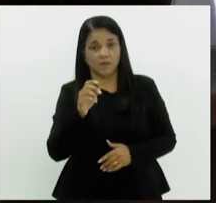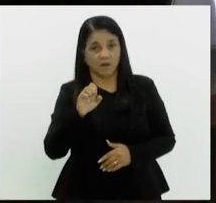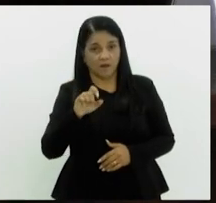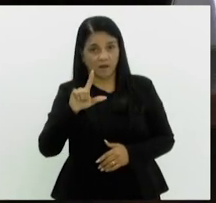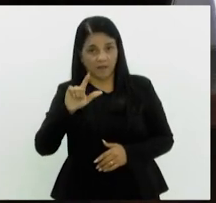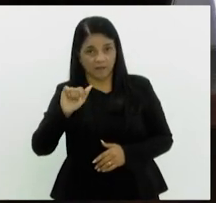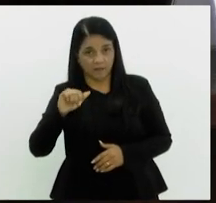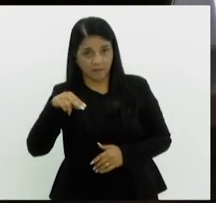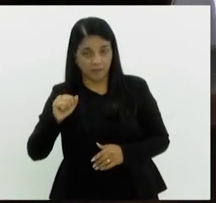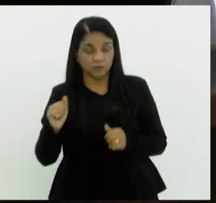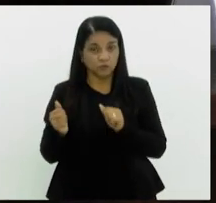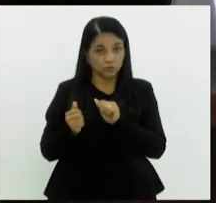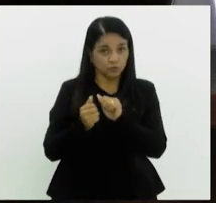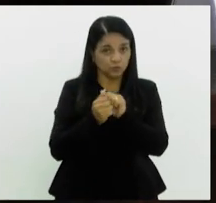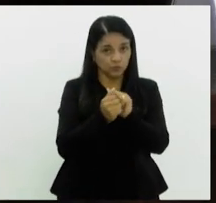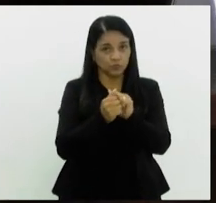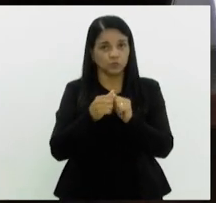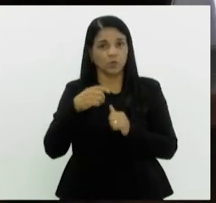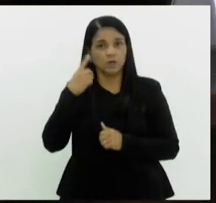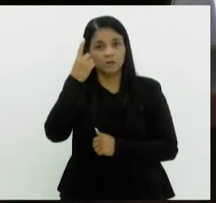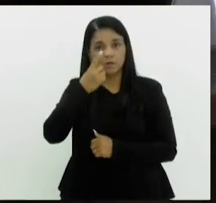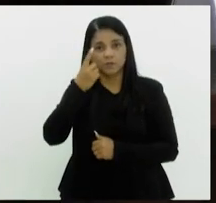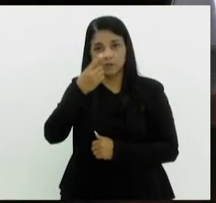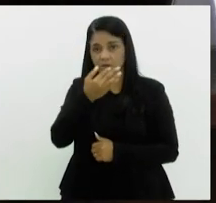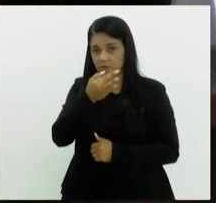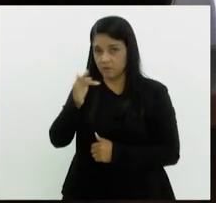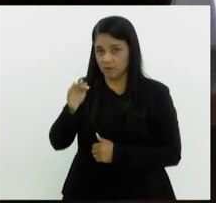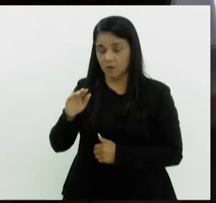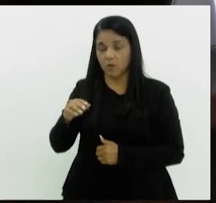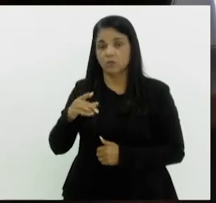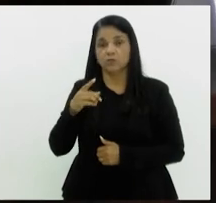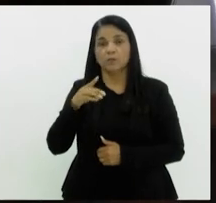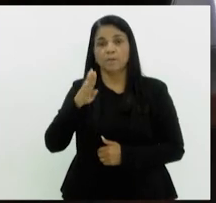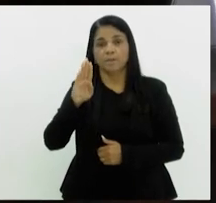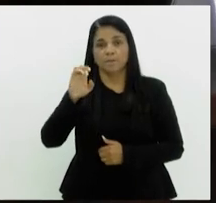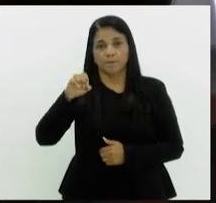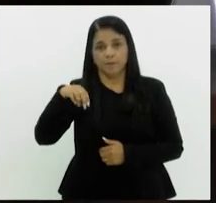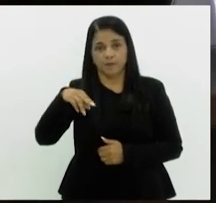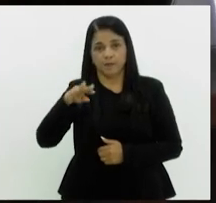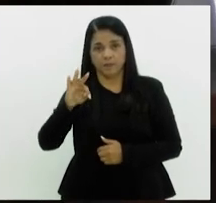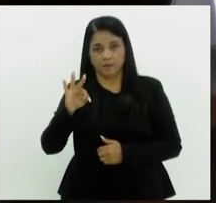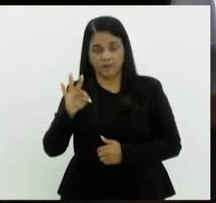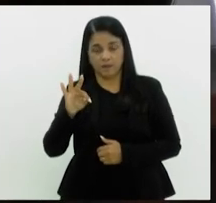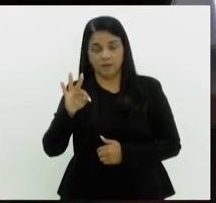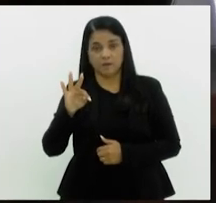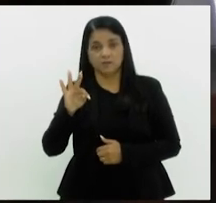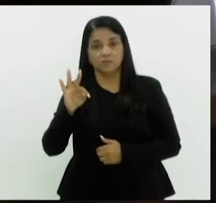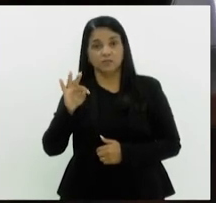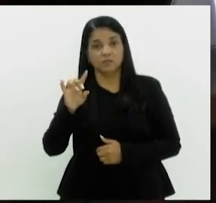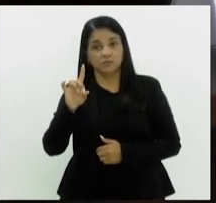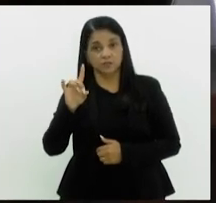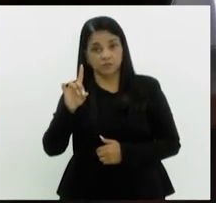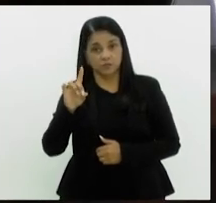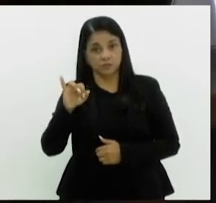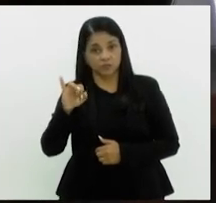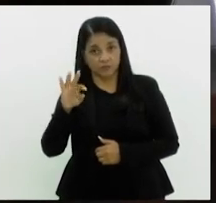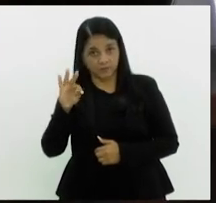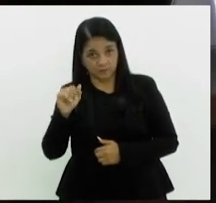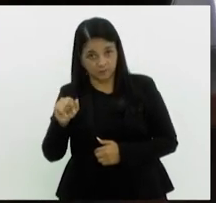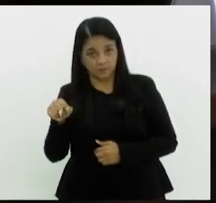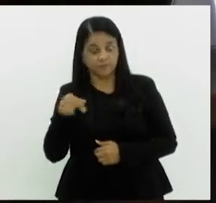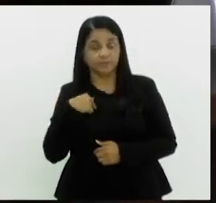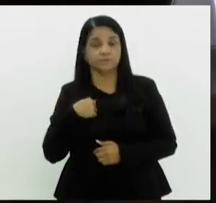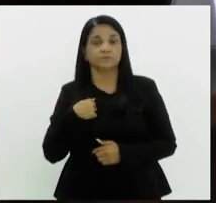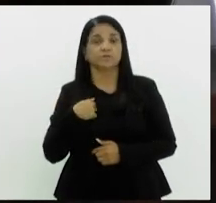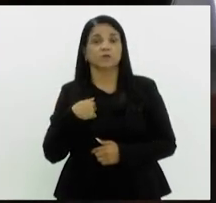Benedita da Silva, nossa deputada federal Benedita da Silva, e quando a gente faz no dossiê da Nilma Lino